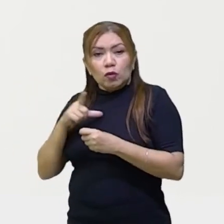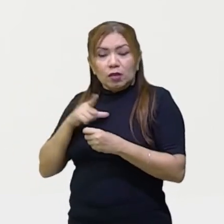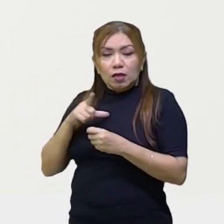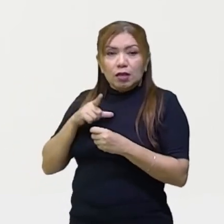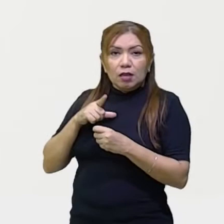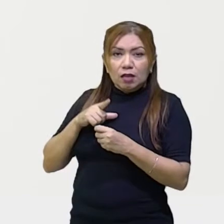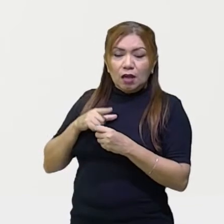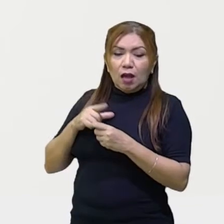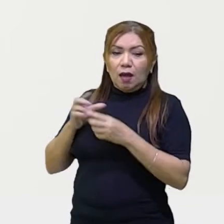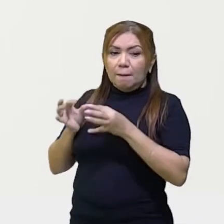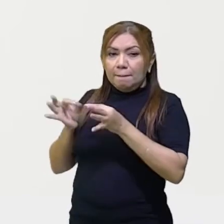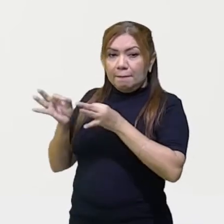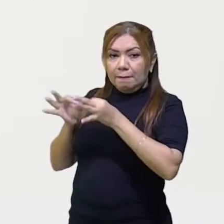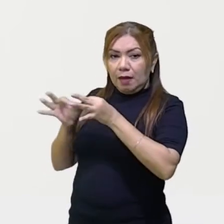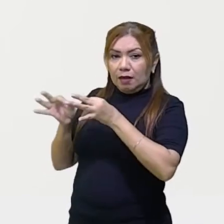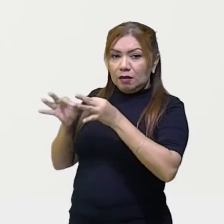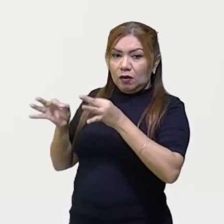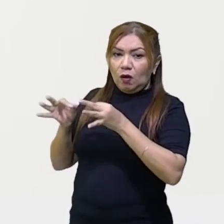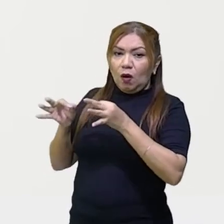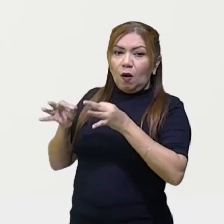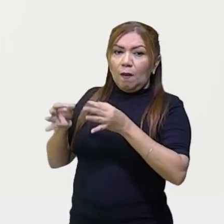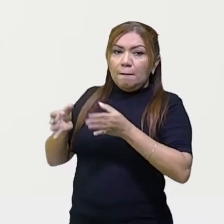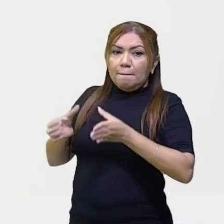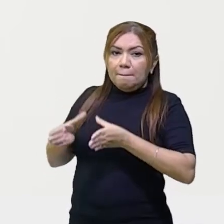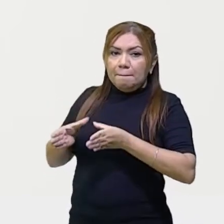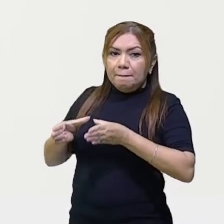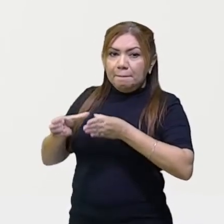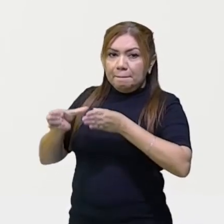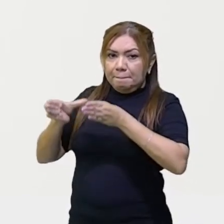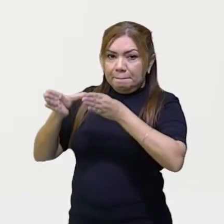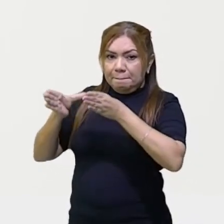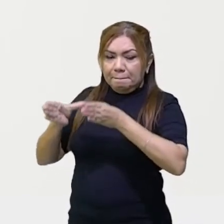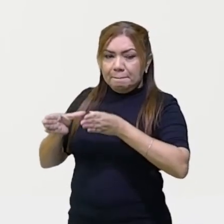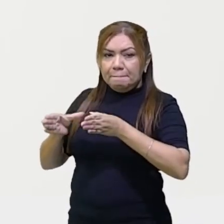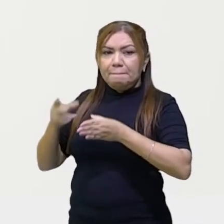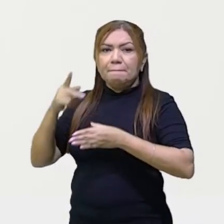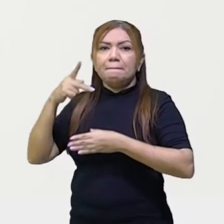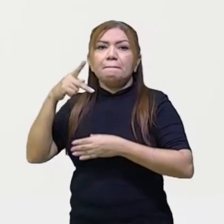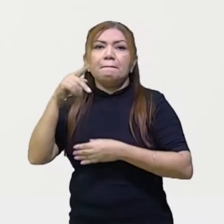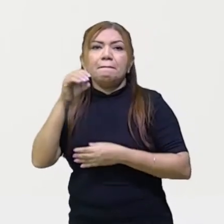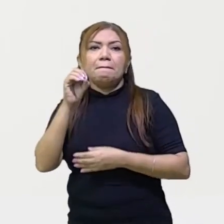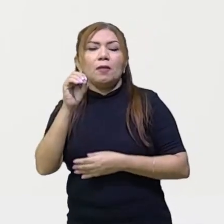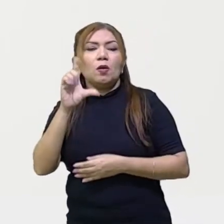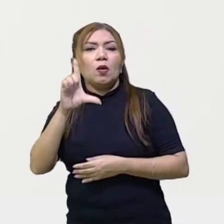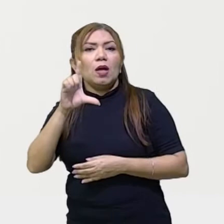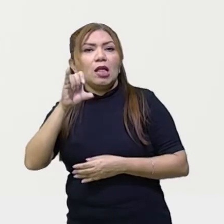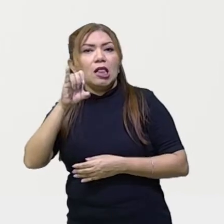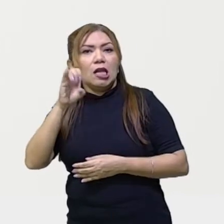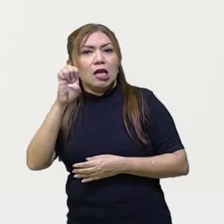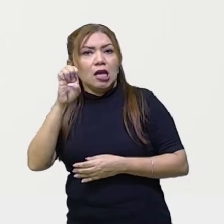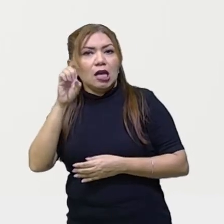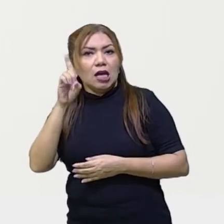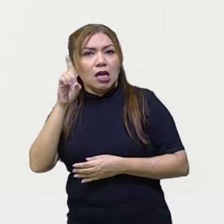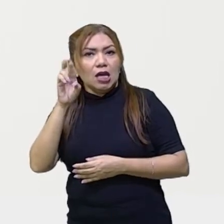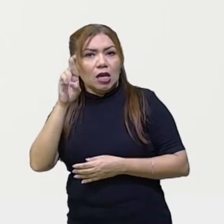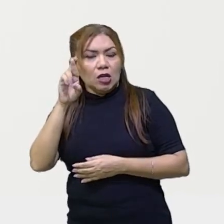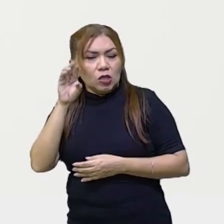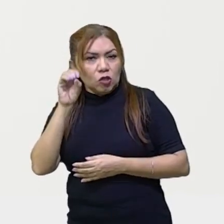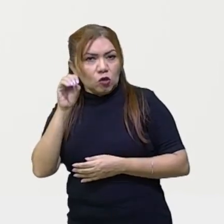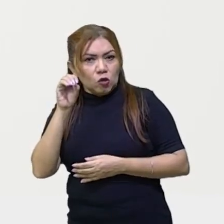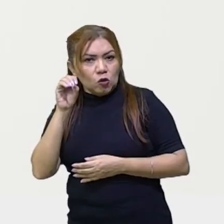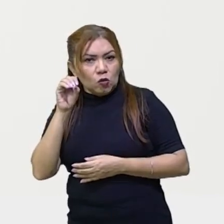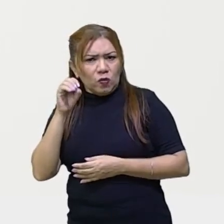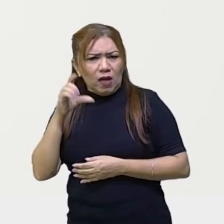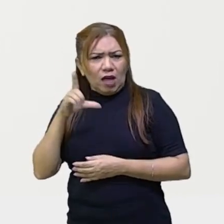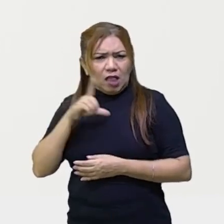fazem parte dos poliedros e e eu tenho para você aí um paralelepípedo